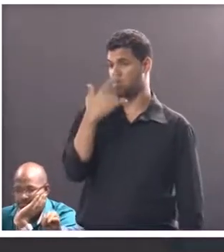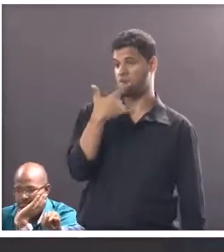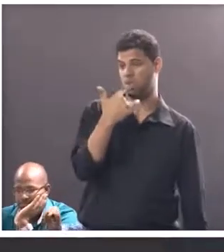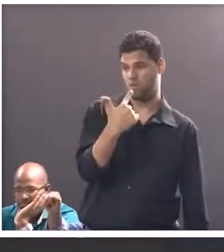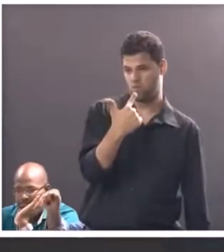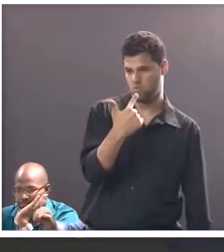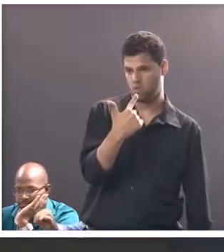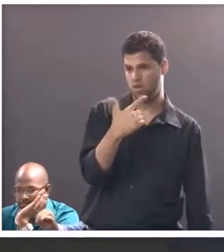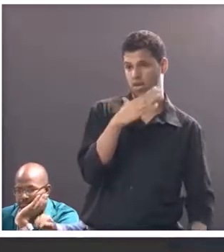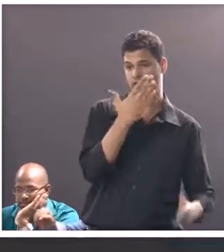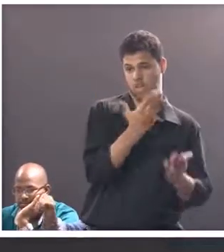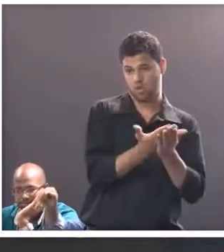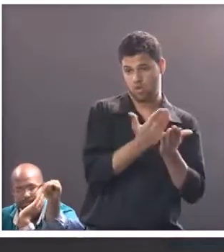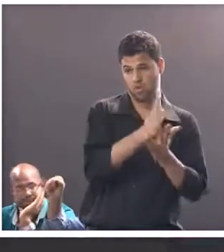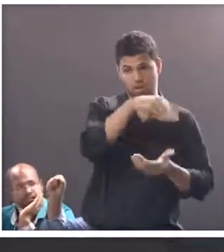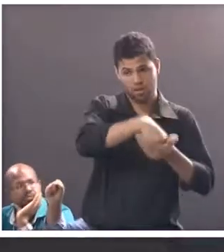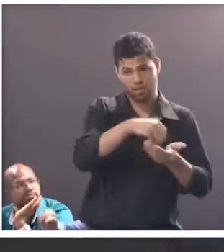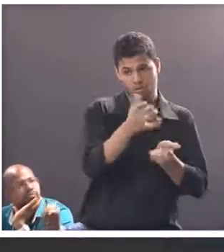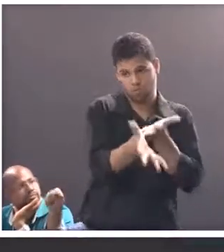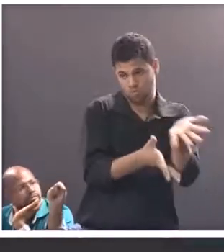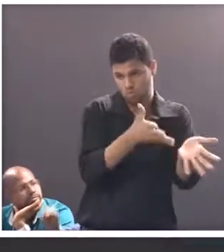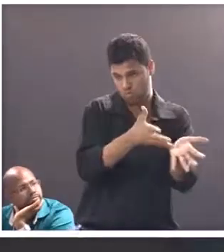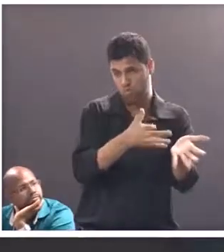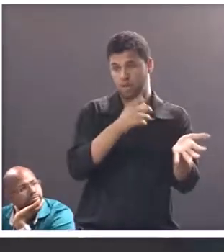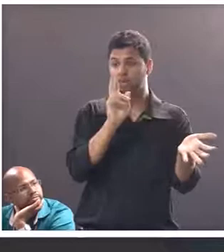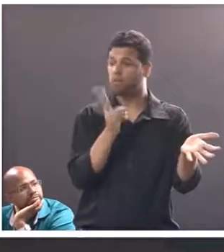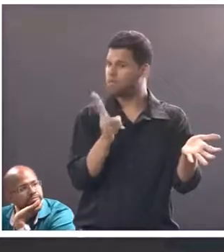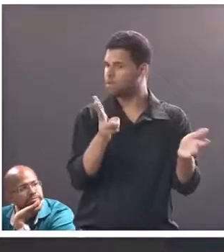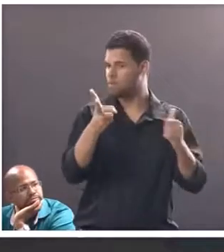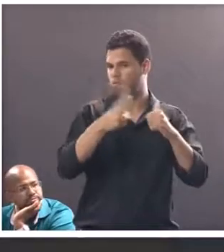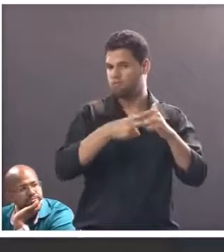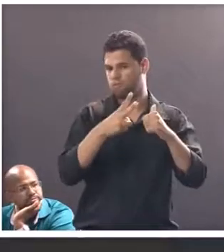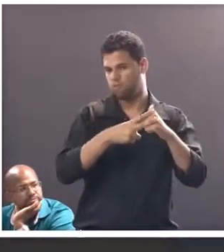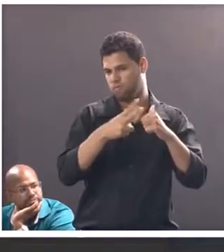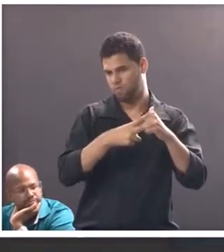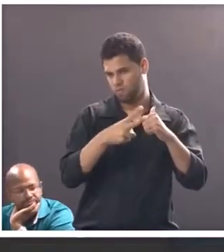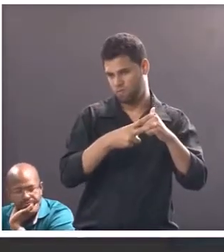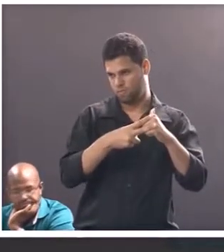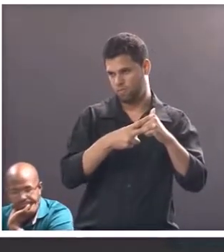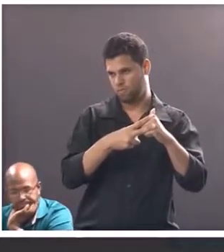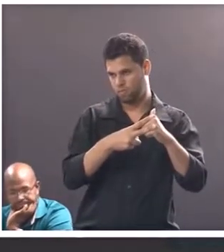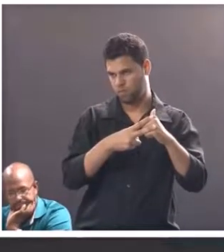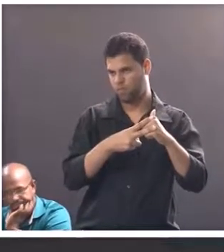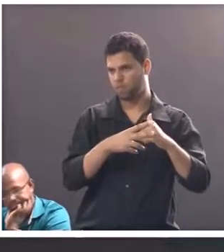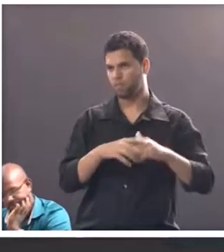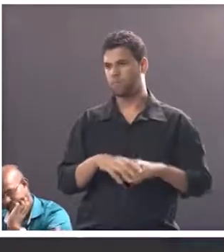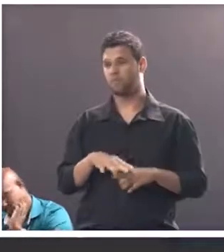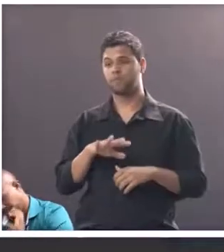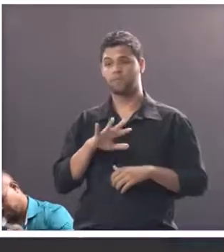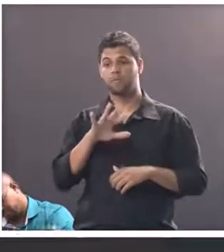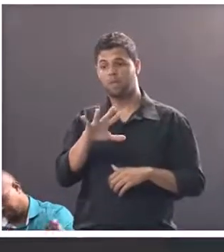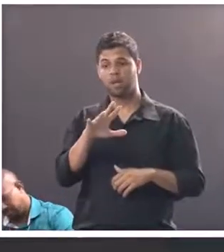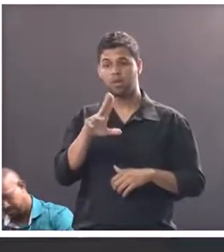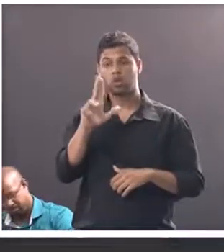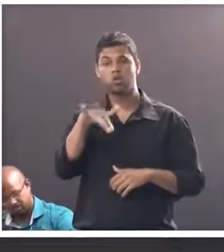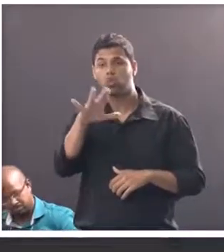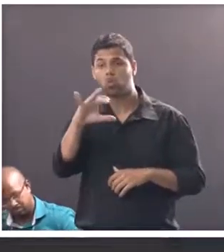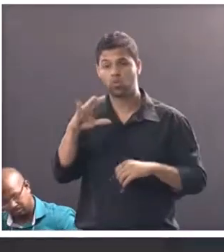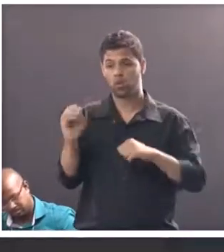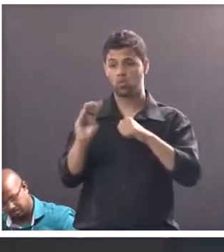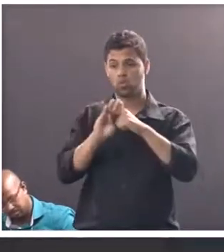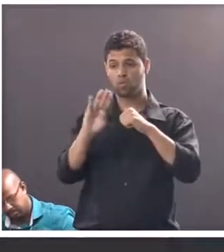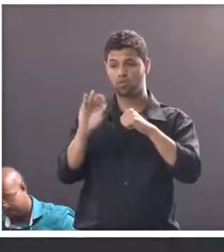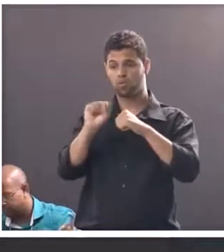estudar na língua de sinais sempre será um verbo, sempre. Nunca como um